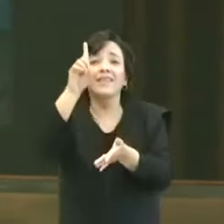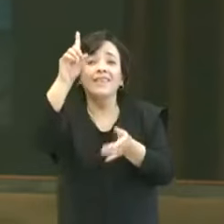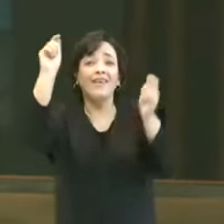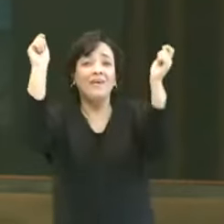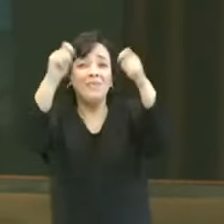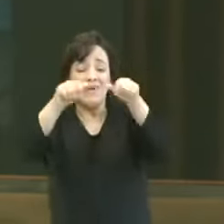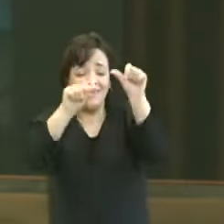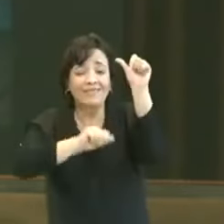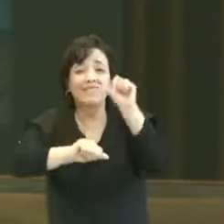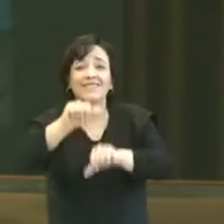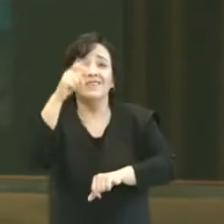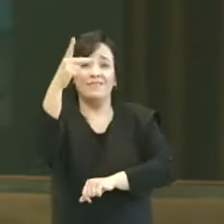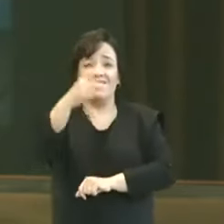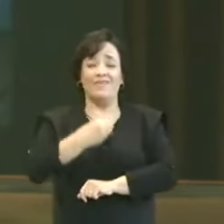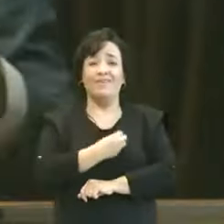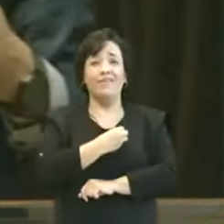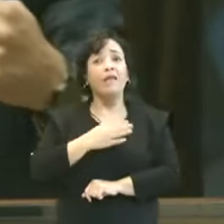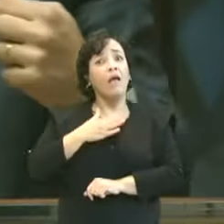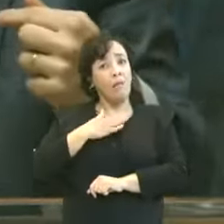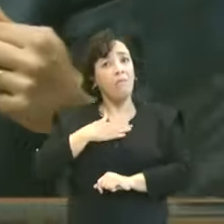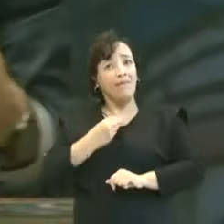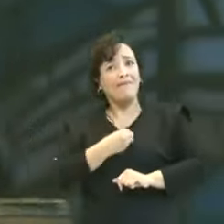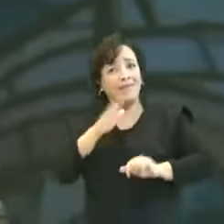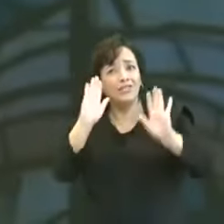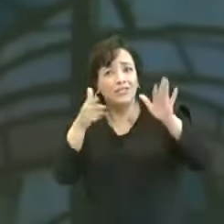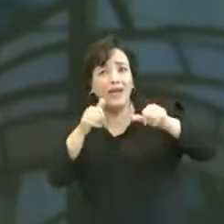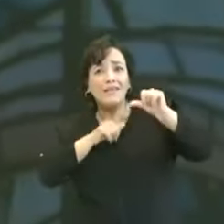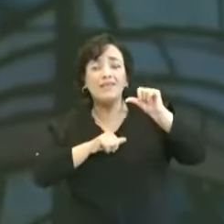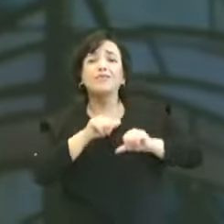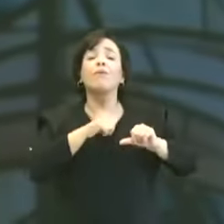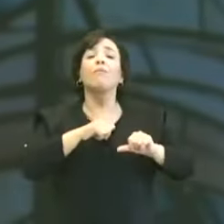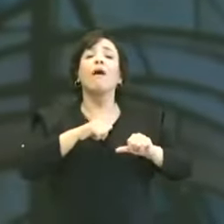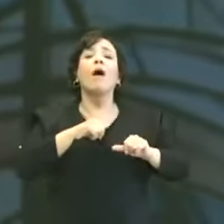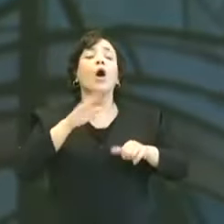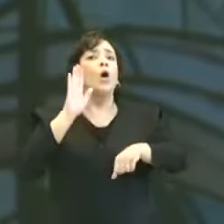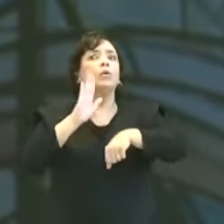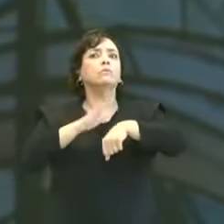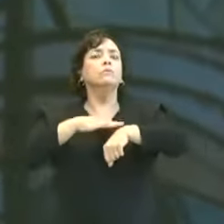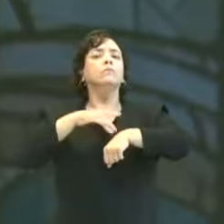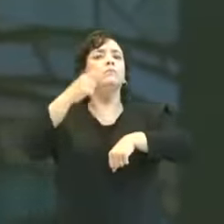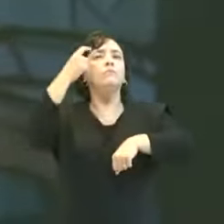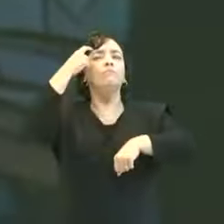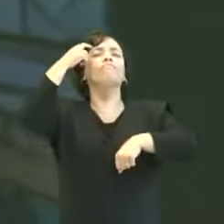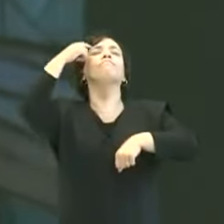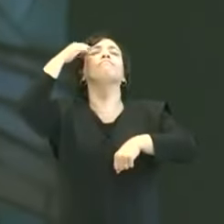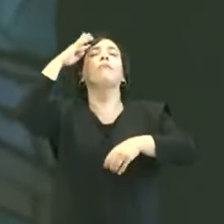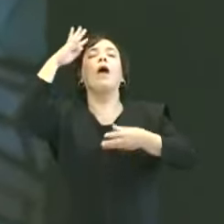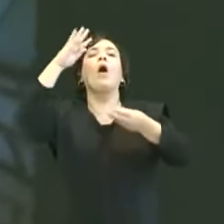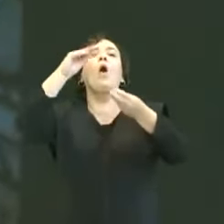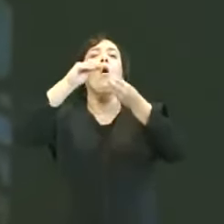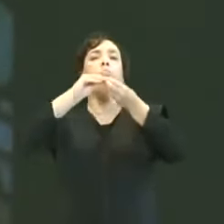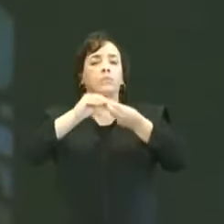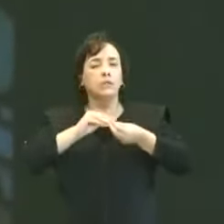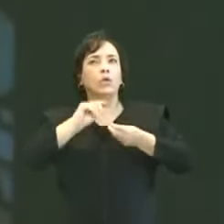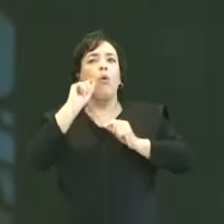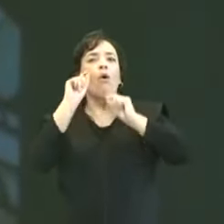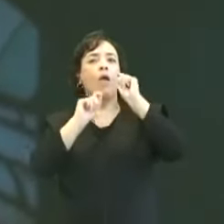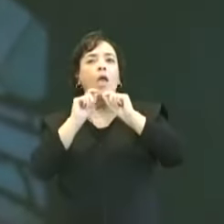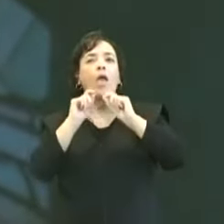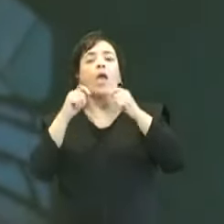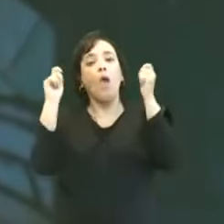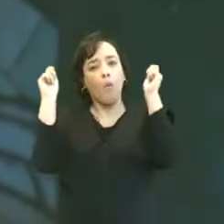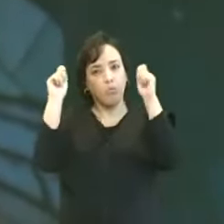foi transformada um dia, quando eu entendi que eu podia frequentar o lugar de